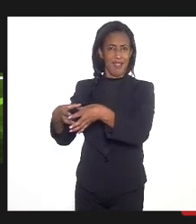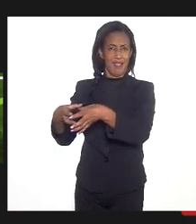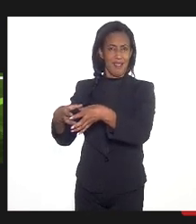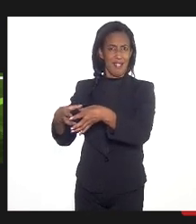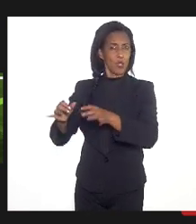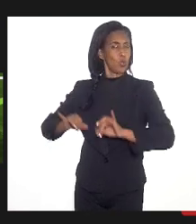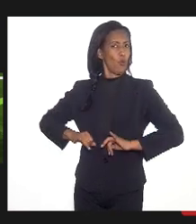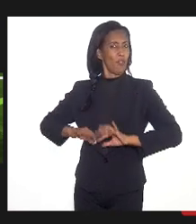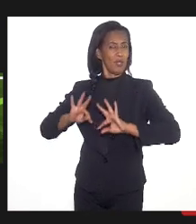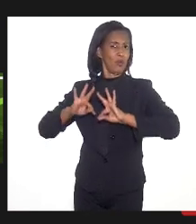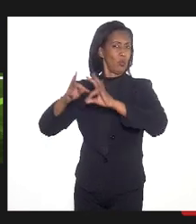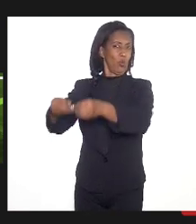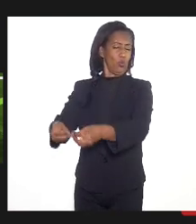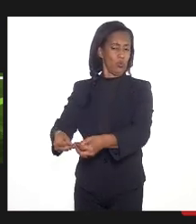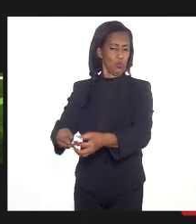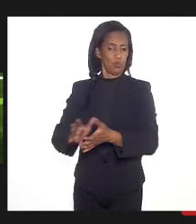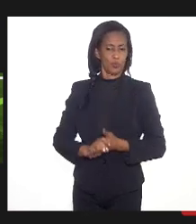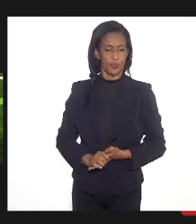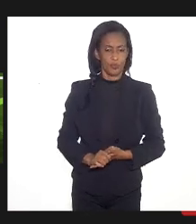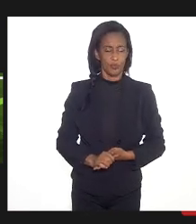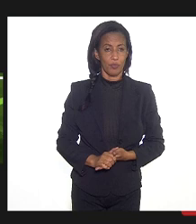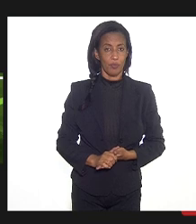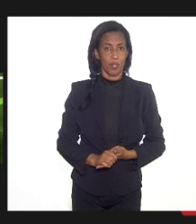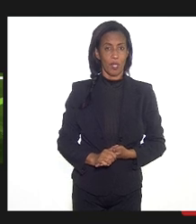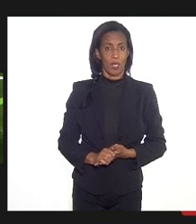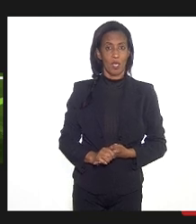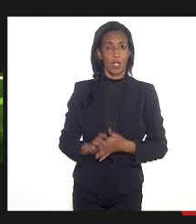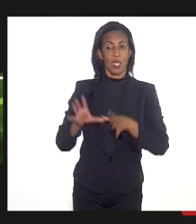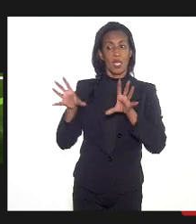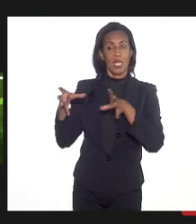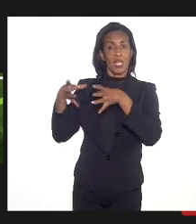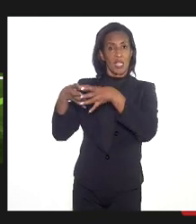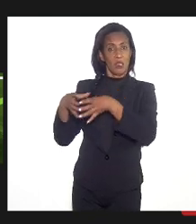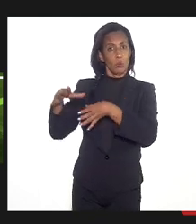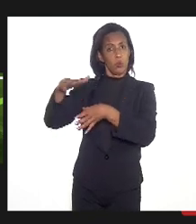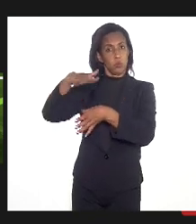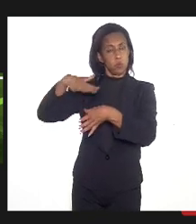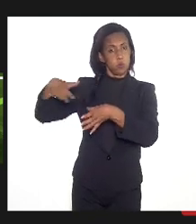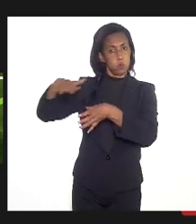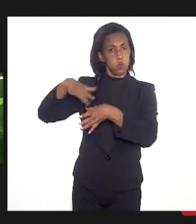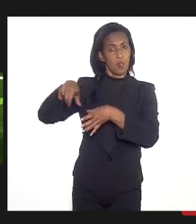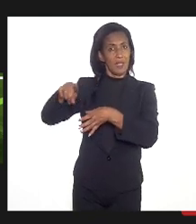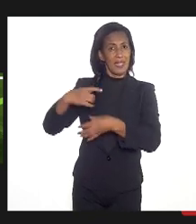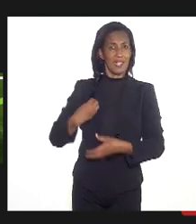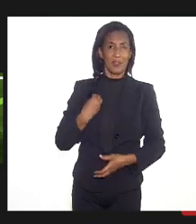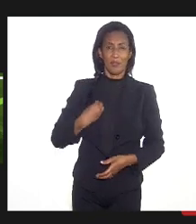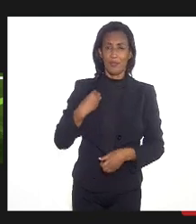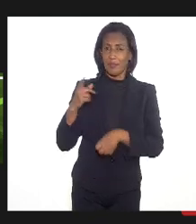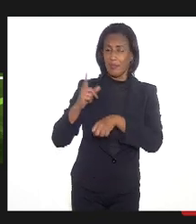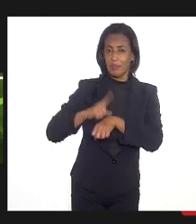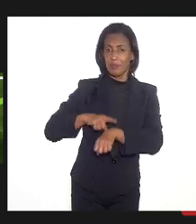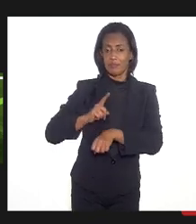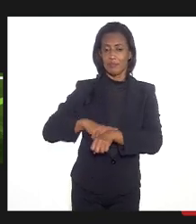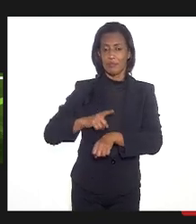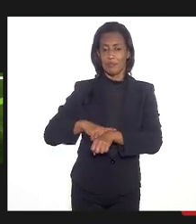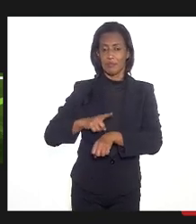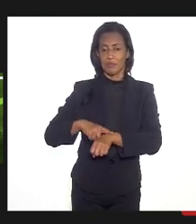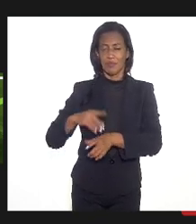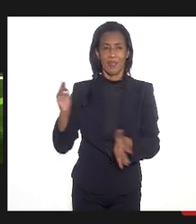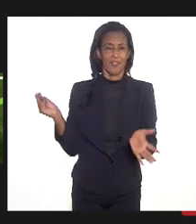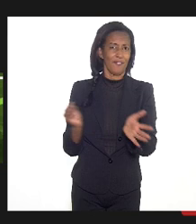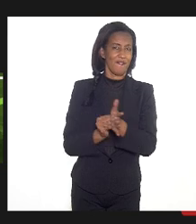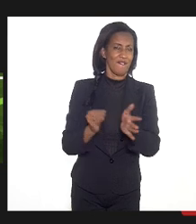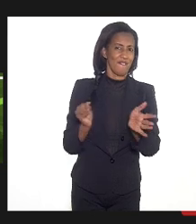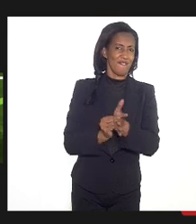né? E o Quilombo São José da Serra, ele vive assim, um momento de falta